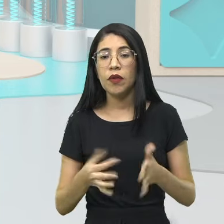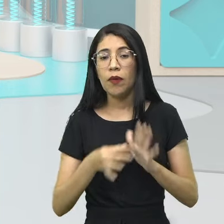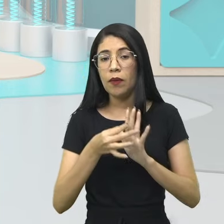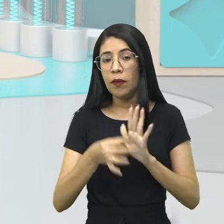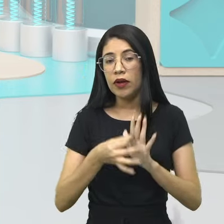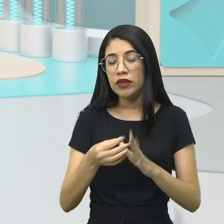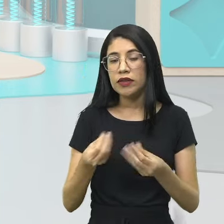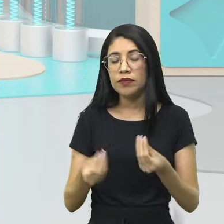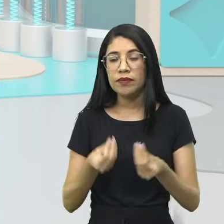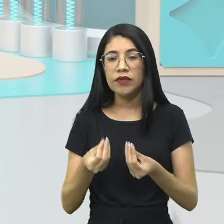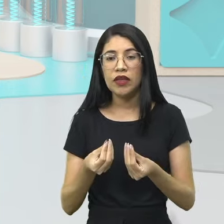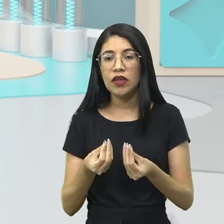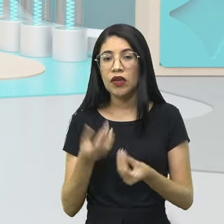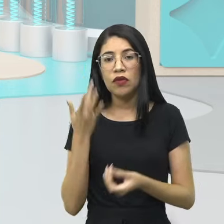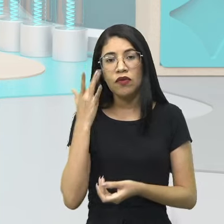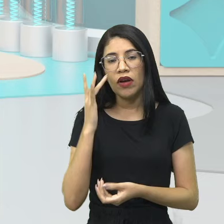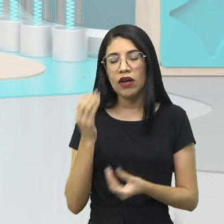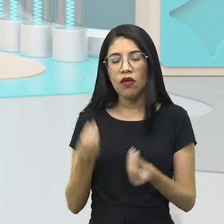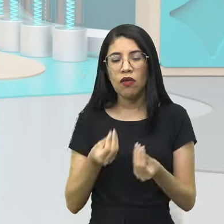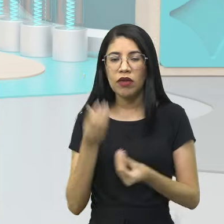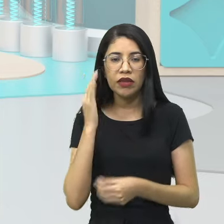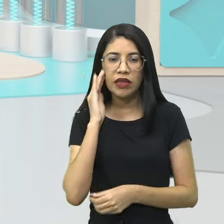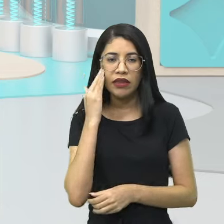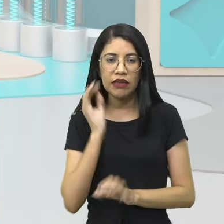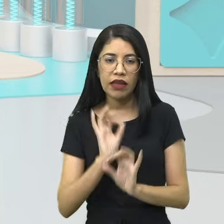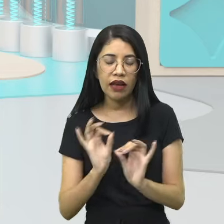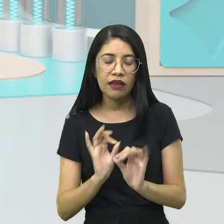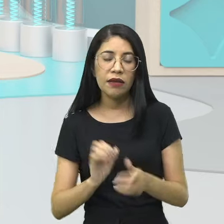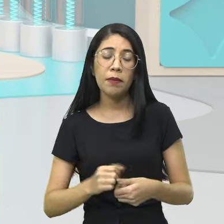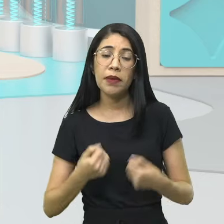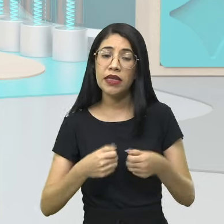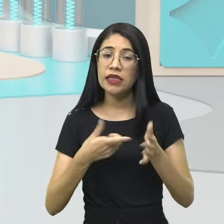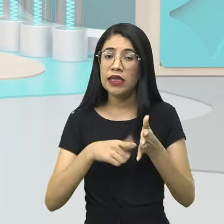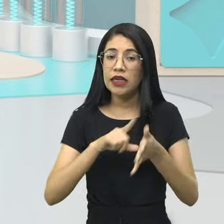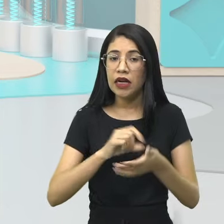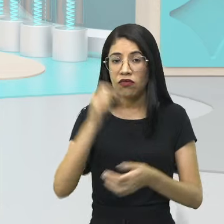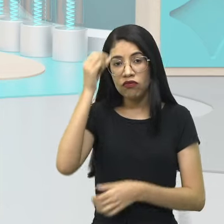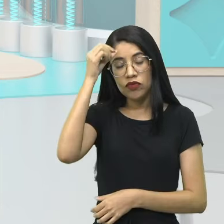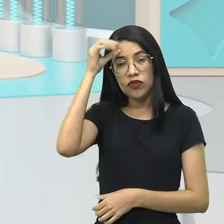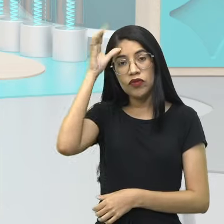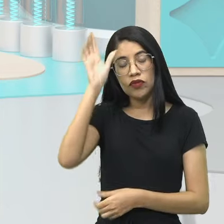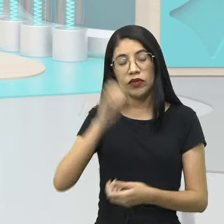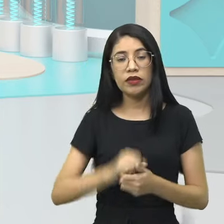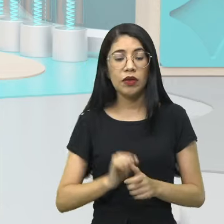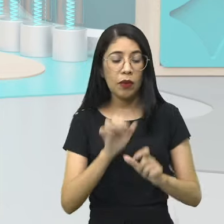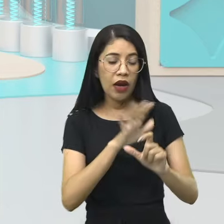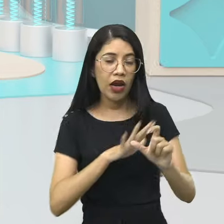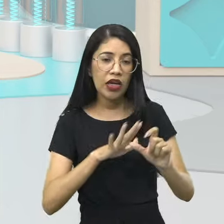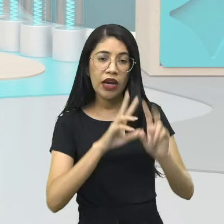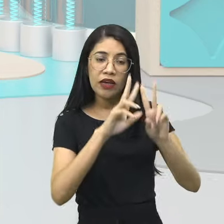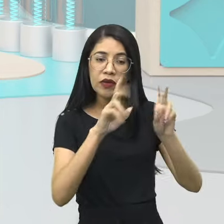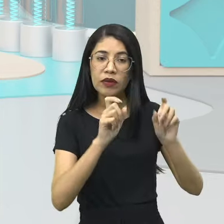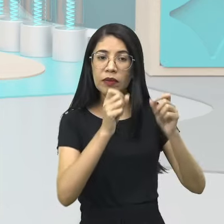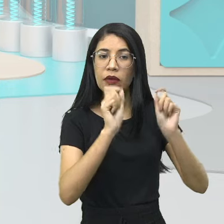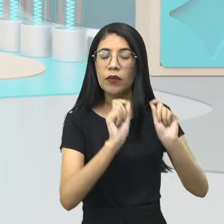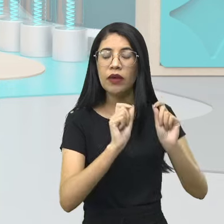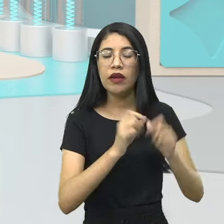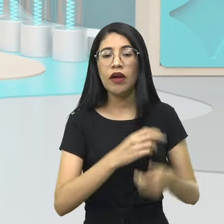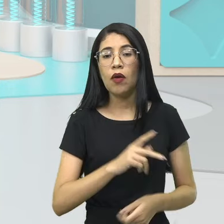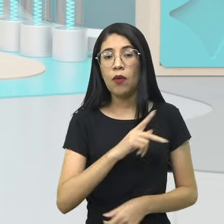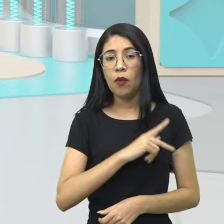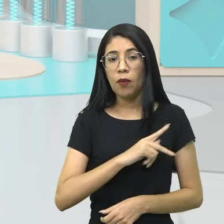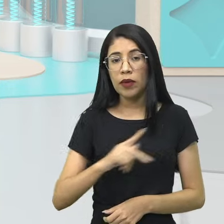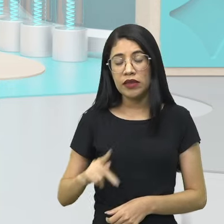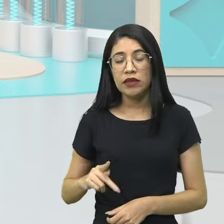criticando, você não vai entender realmente, né? Você precisa ter um conhecimento. A charge está falando do presidente